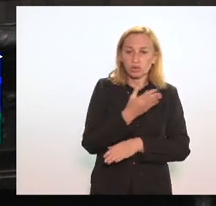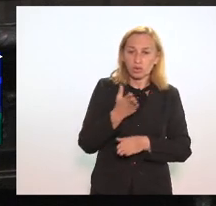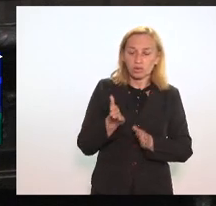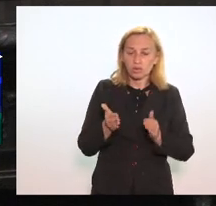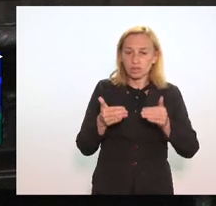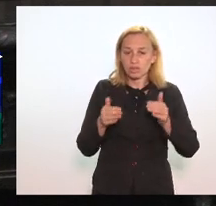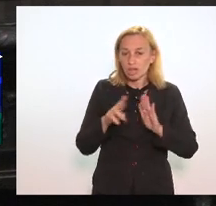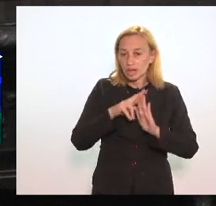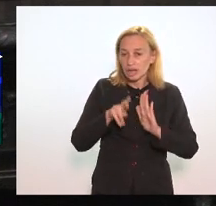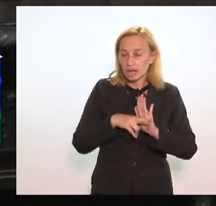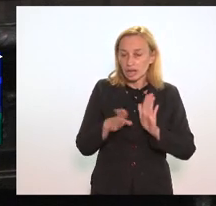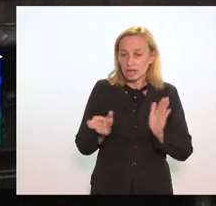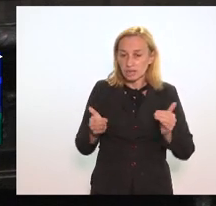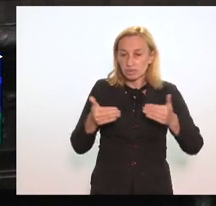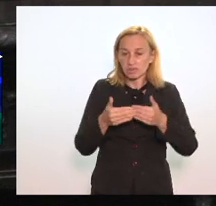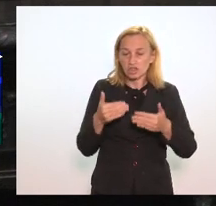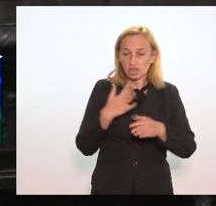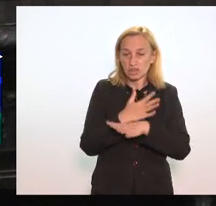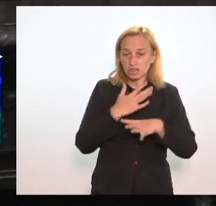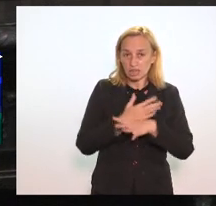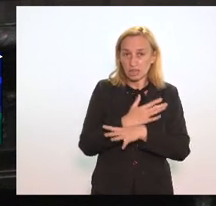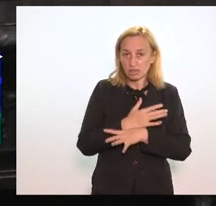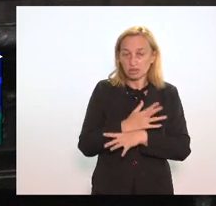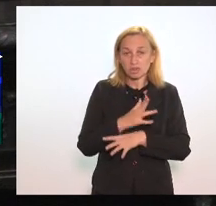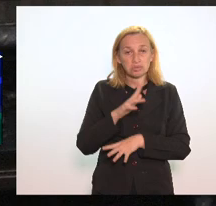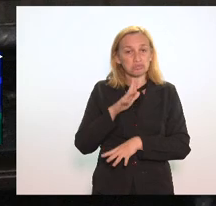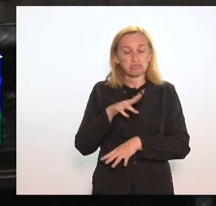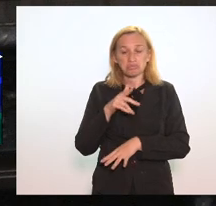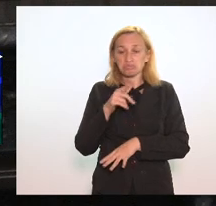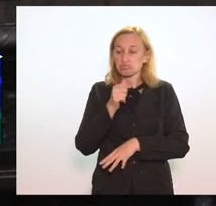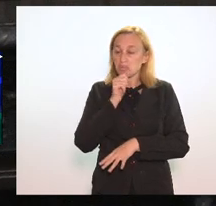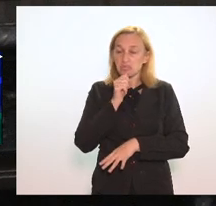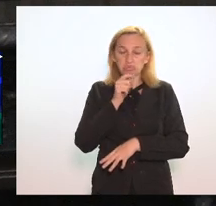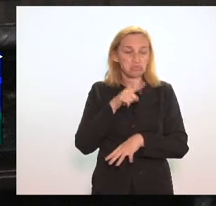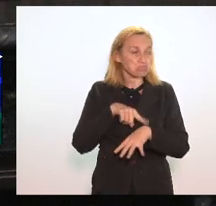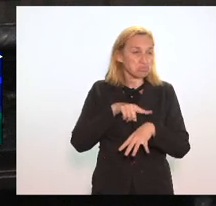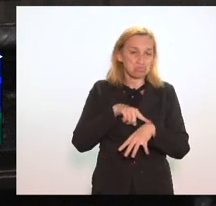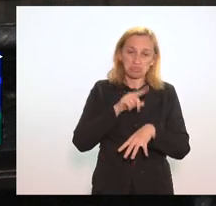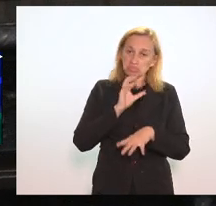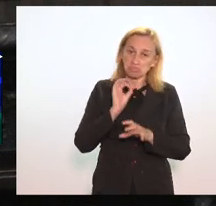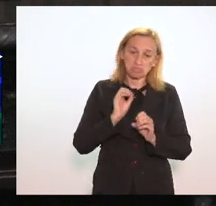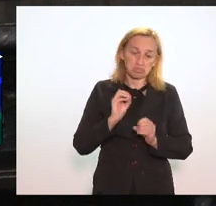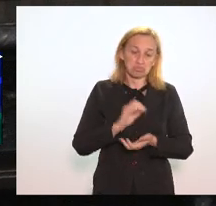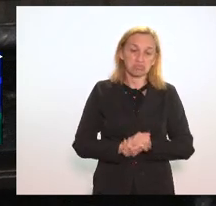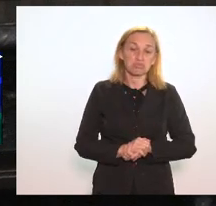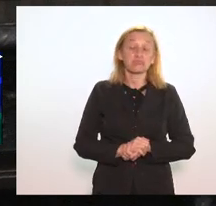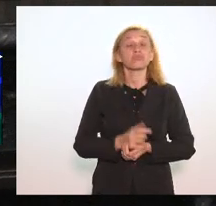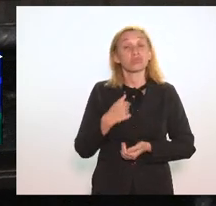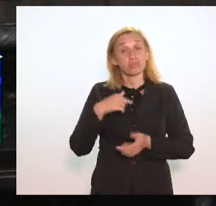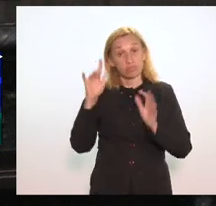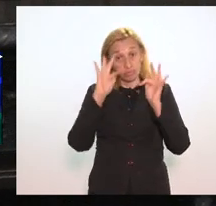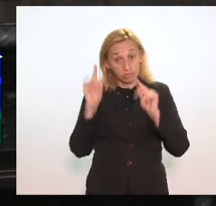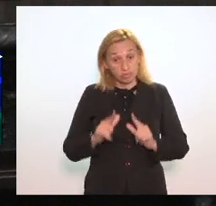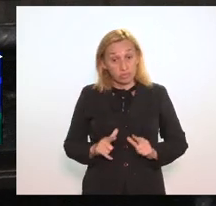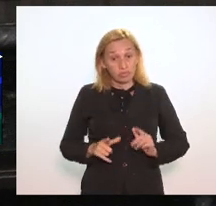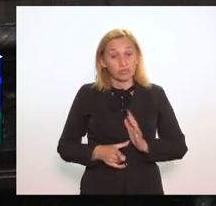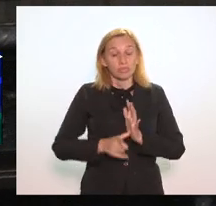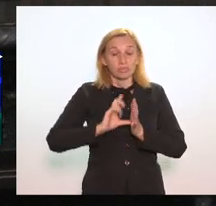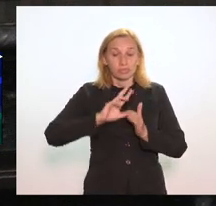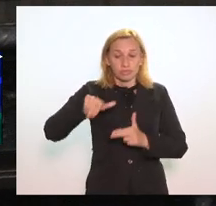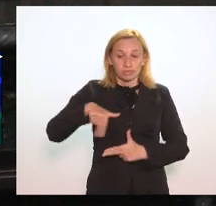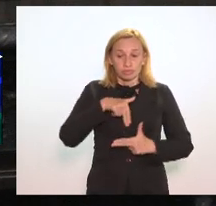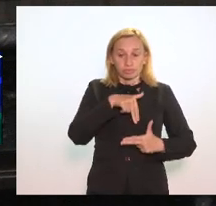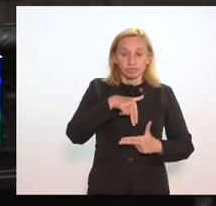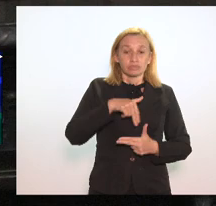gente curitibas do que o estado em momento algum visto eu que fico feliz 8 de